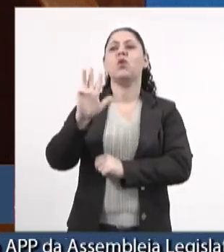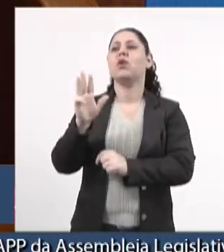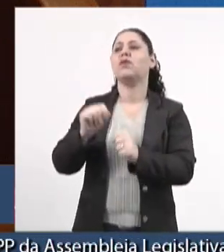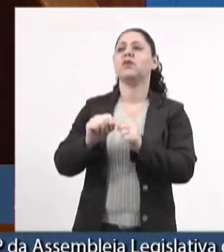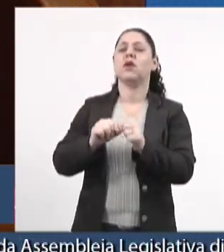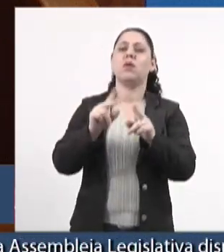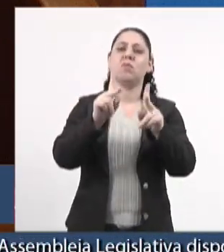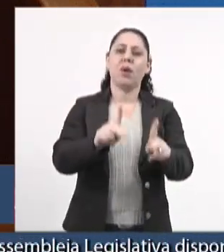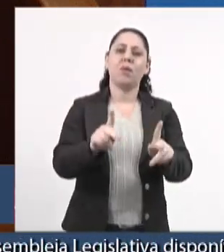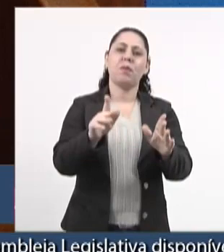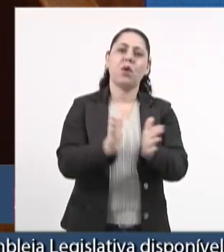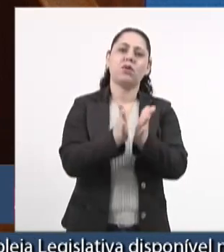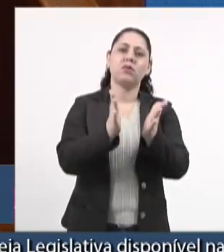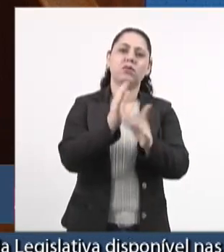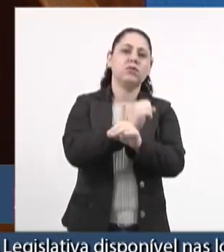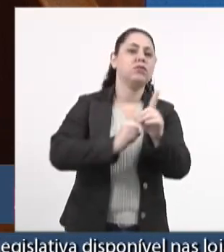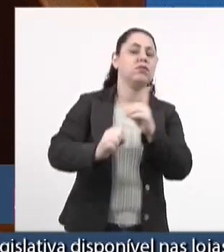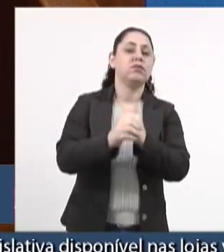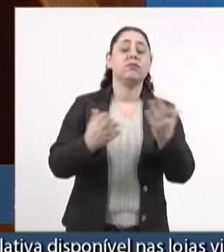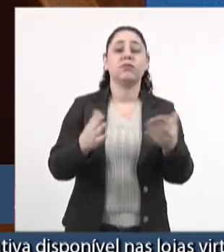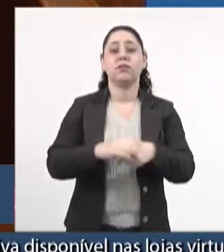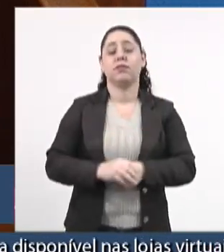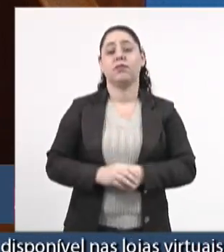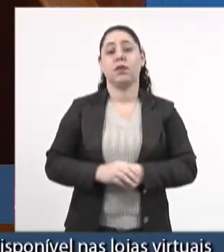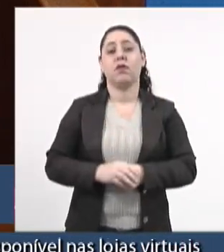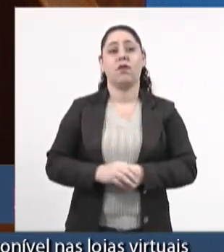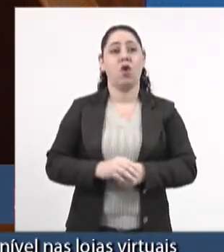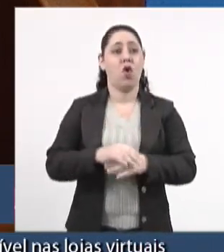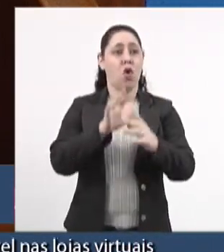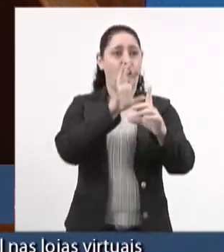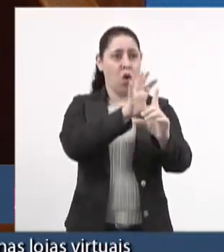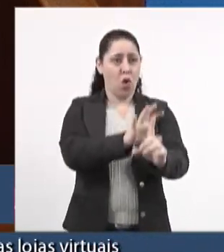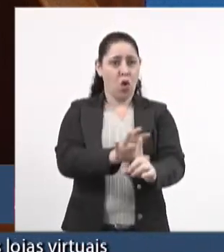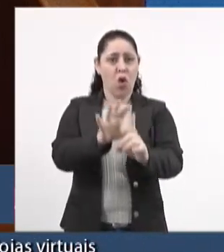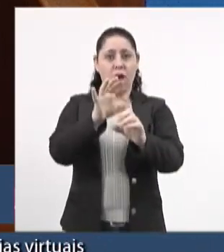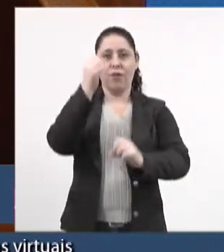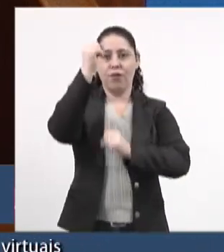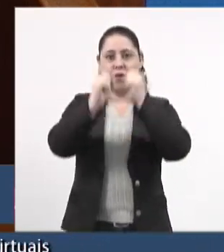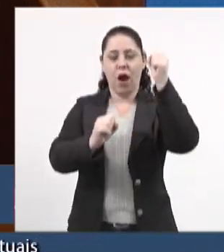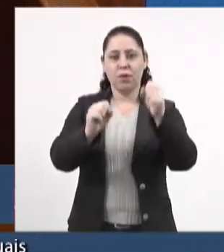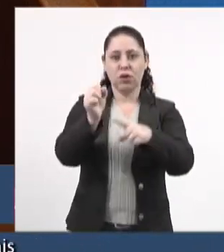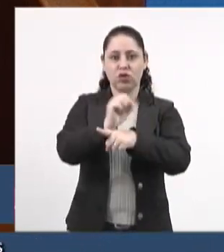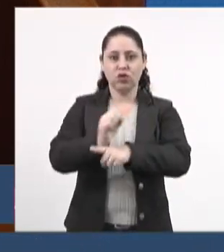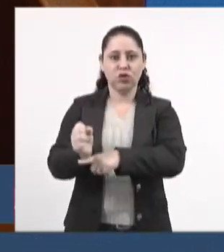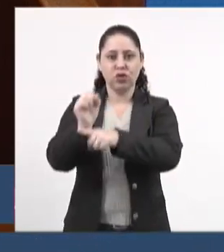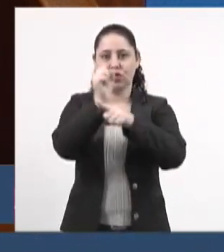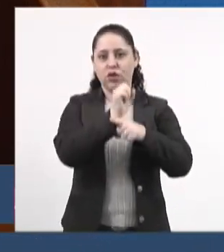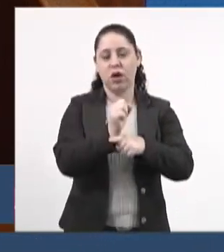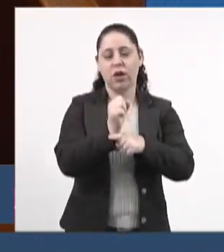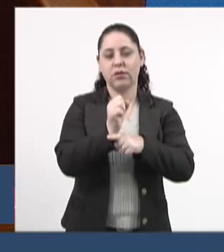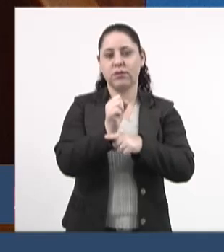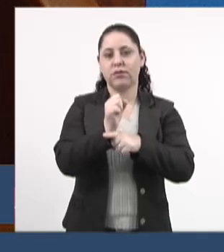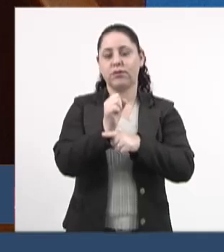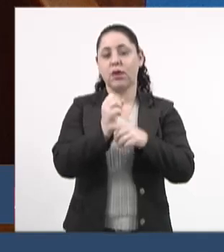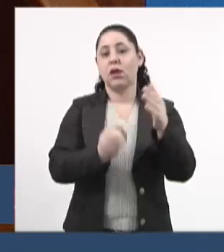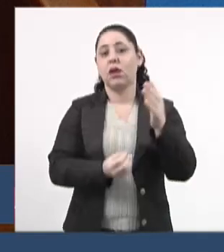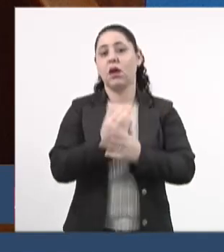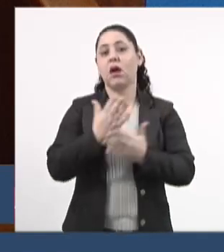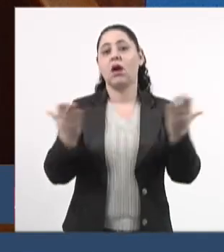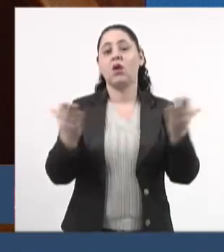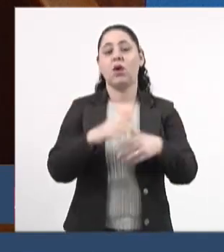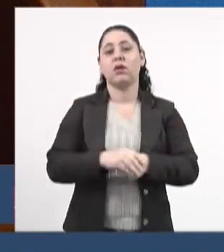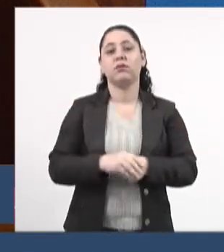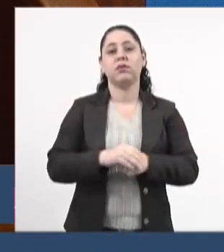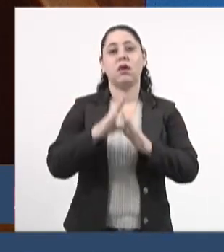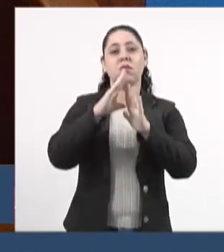para a população. O Lula foi aclamado numa fábrica de automóveis, né? Lançou agora um programa